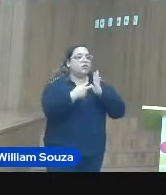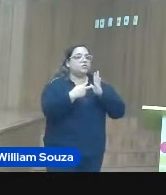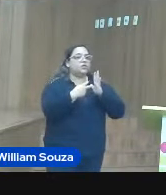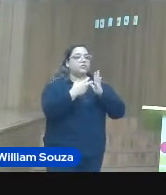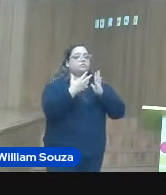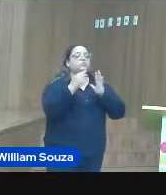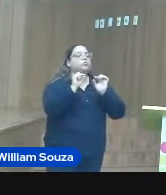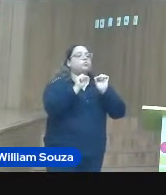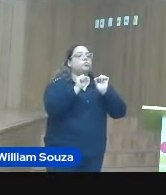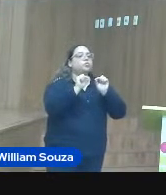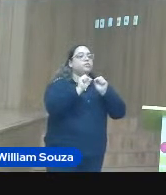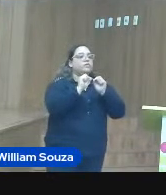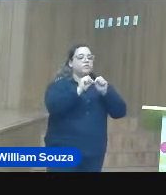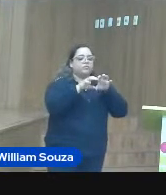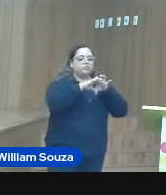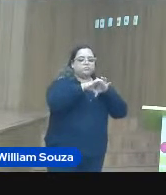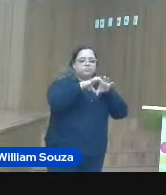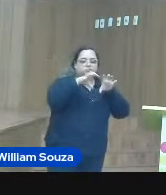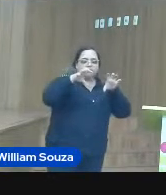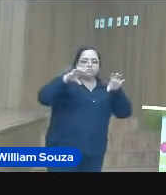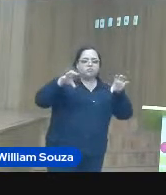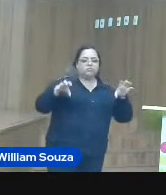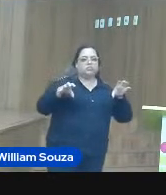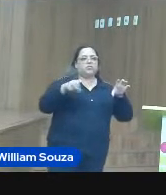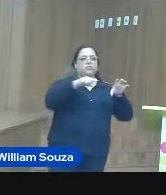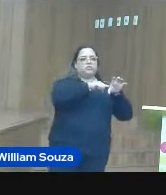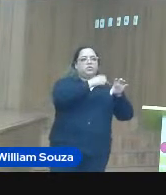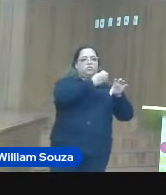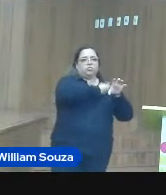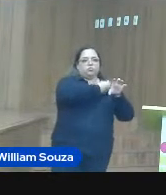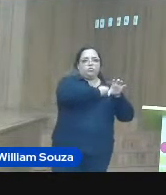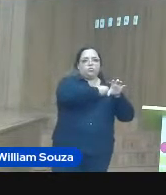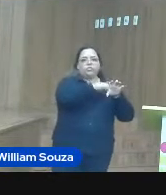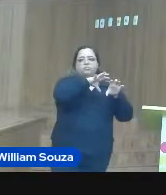assim, do número e da geometria.